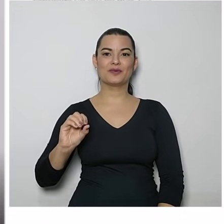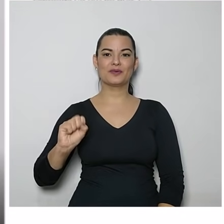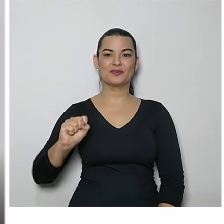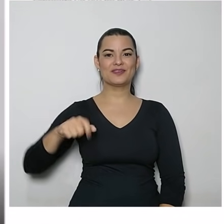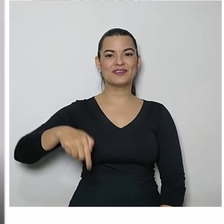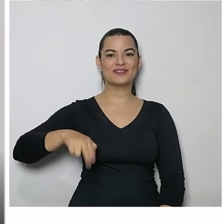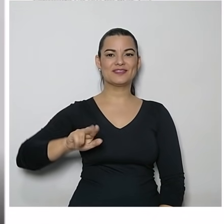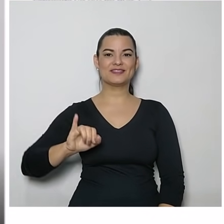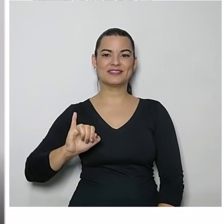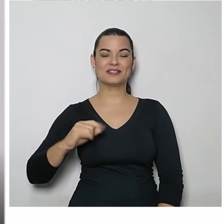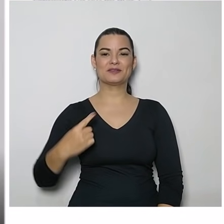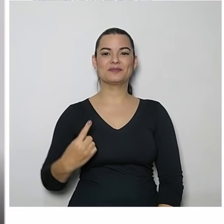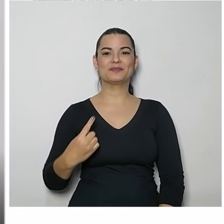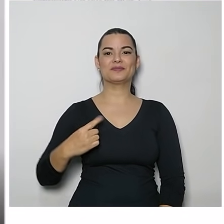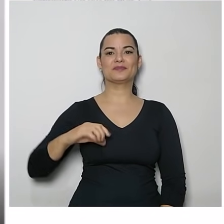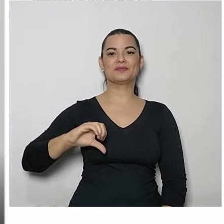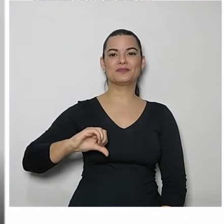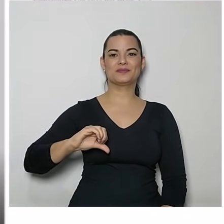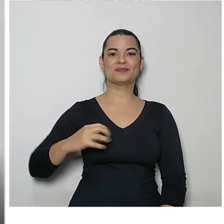1946.